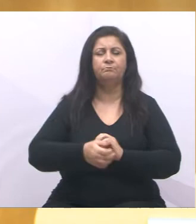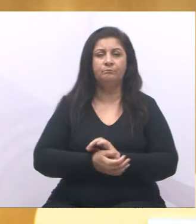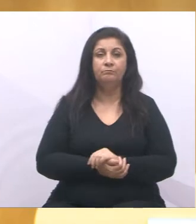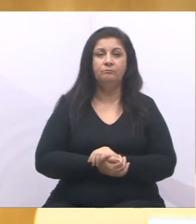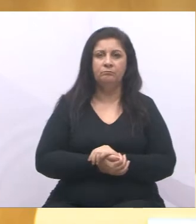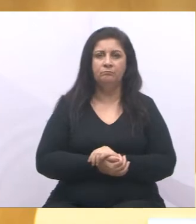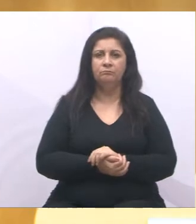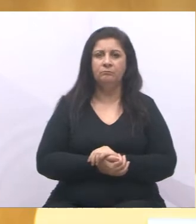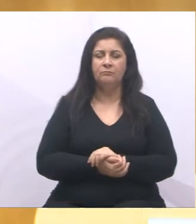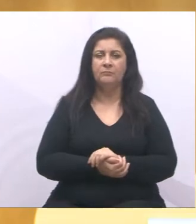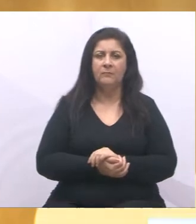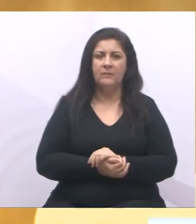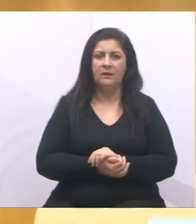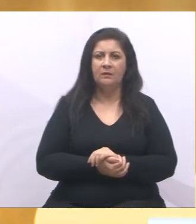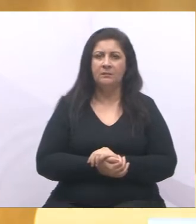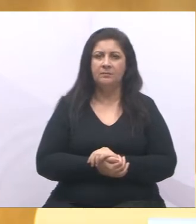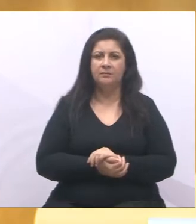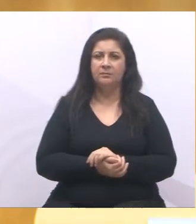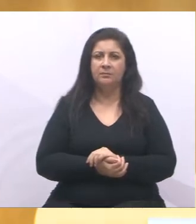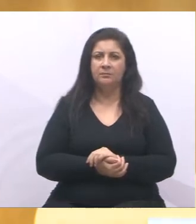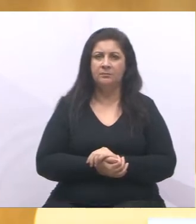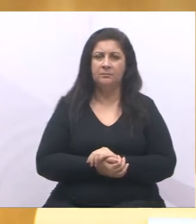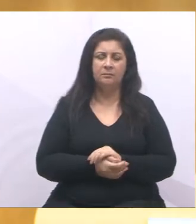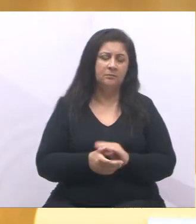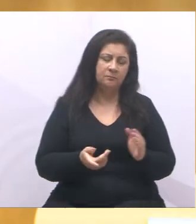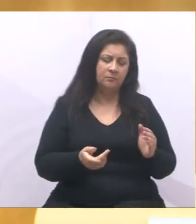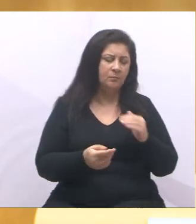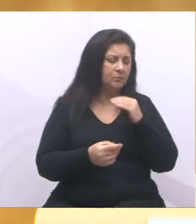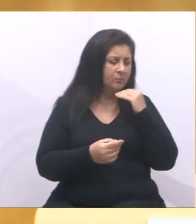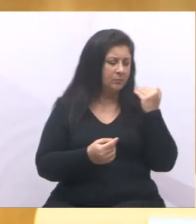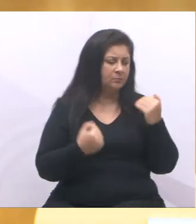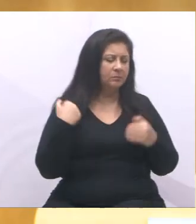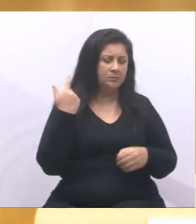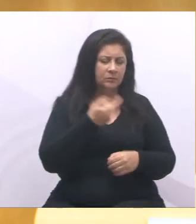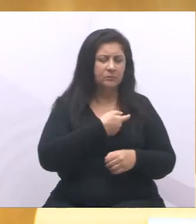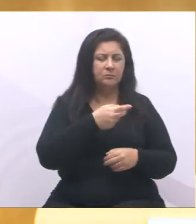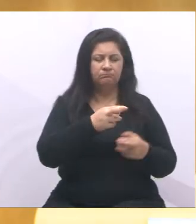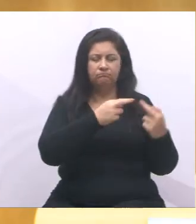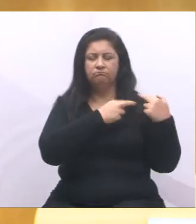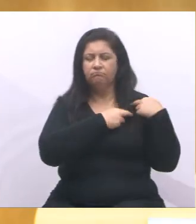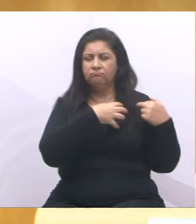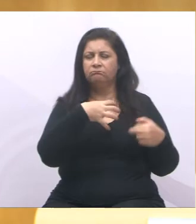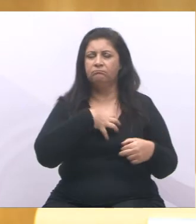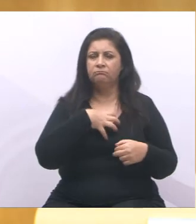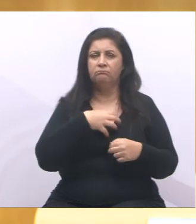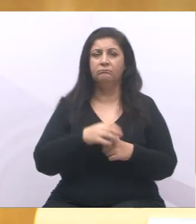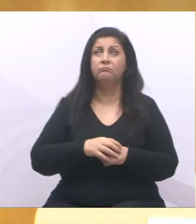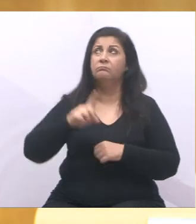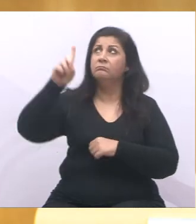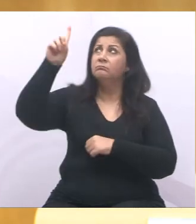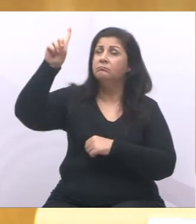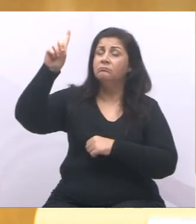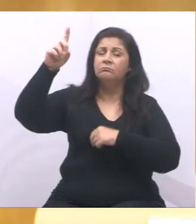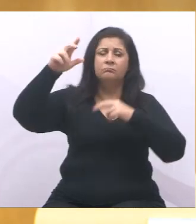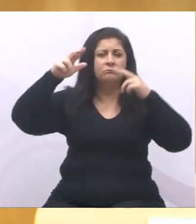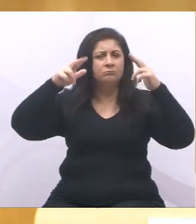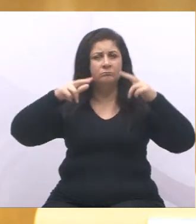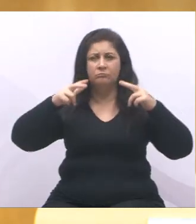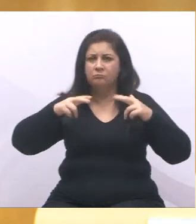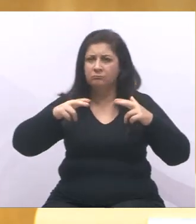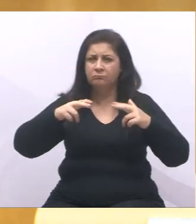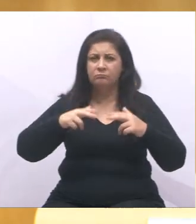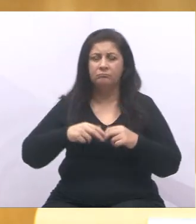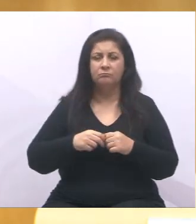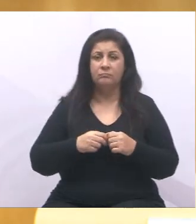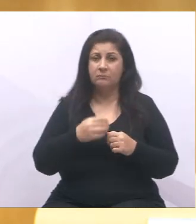que eles não morreram em vão. Que Deus permita que nunca, em nenhum momento dos